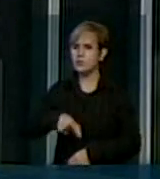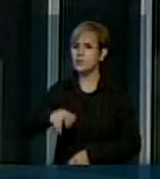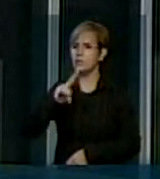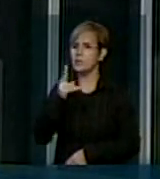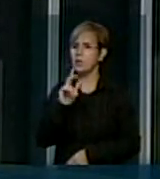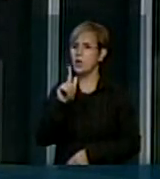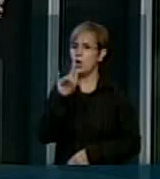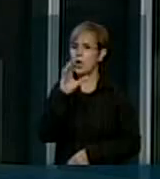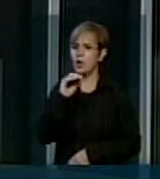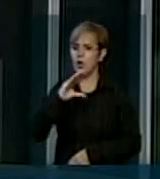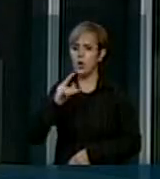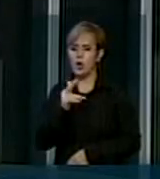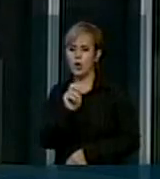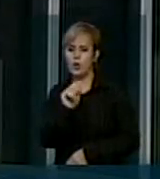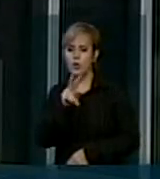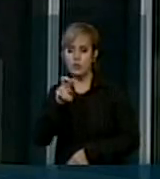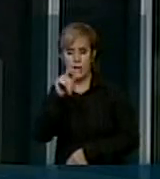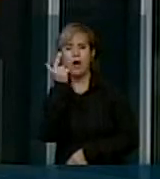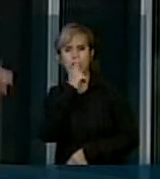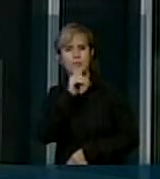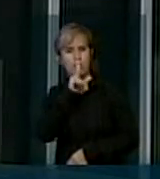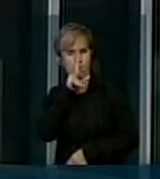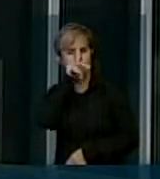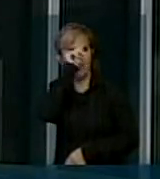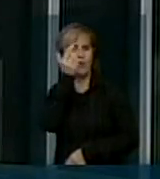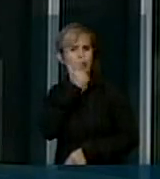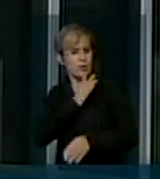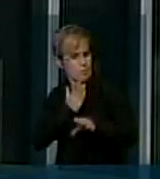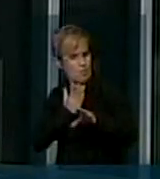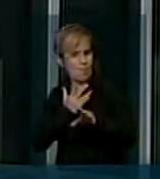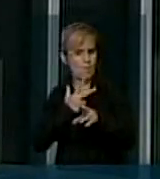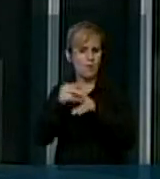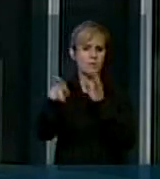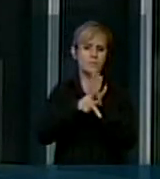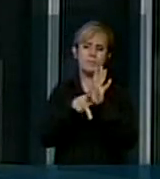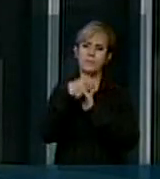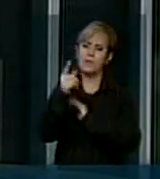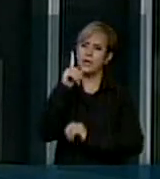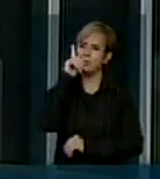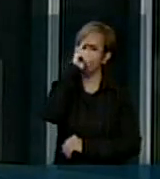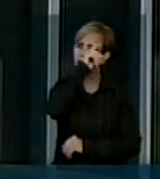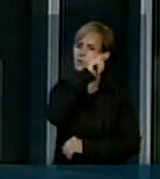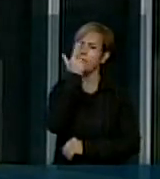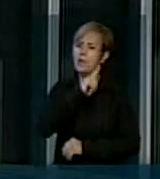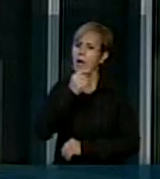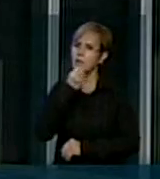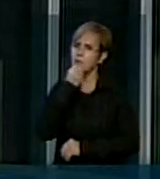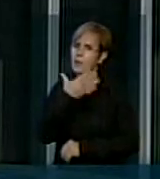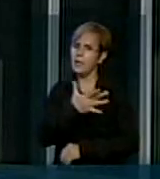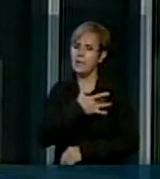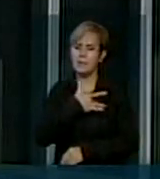tenha força e consiga superar essa adversidade, essa dificuldade, fique bem,